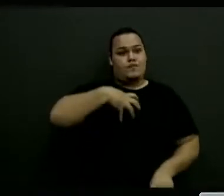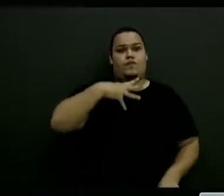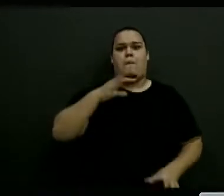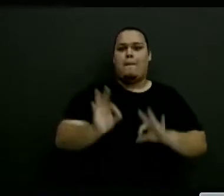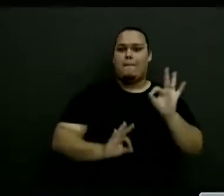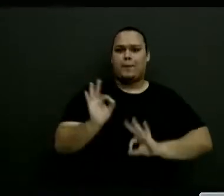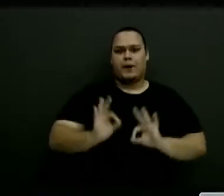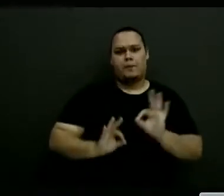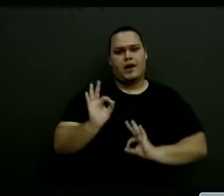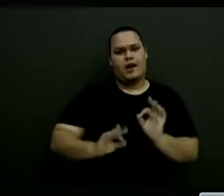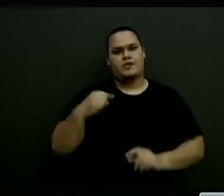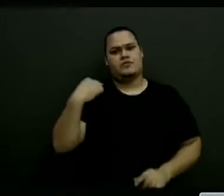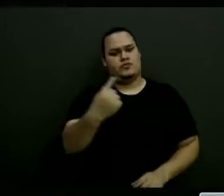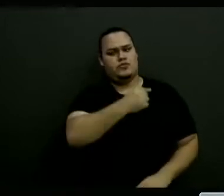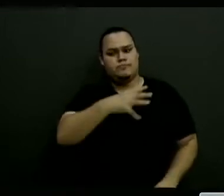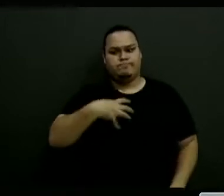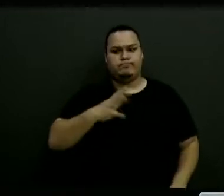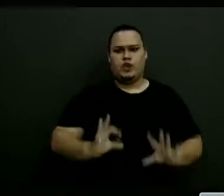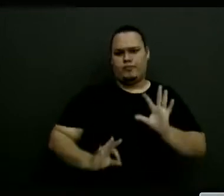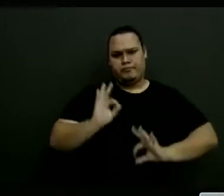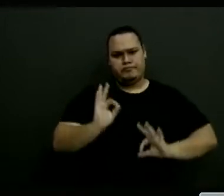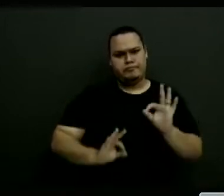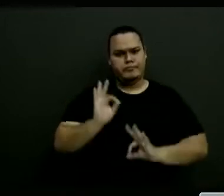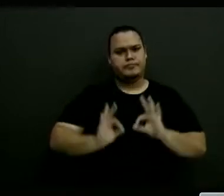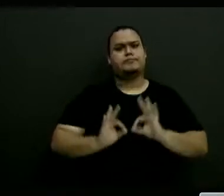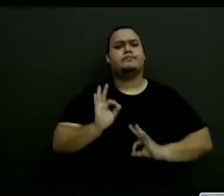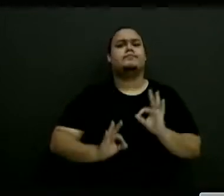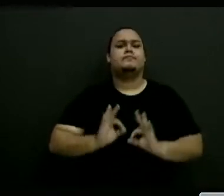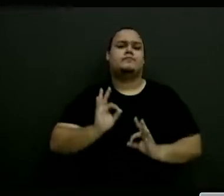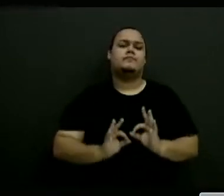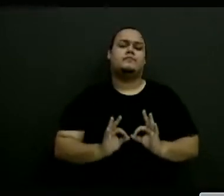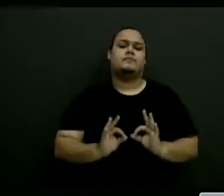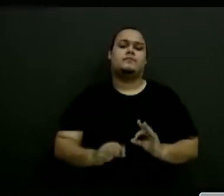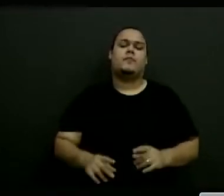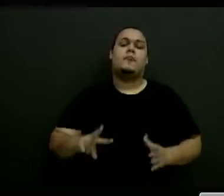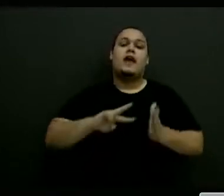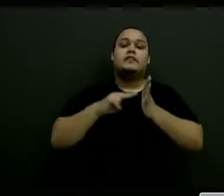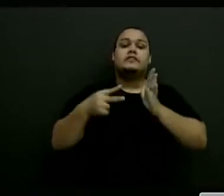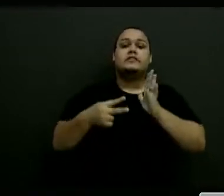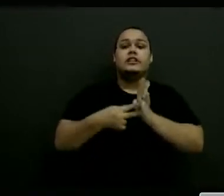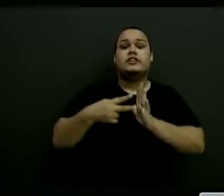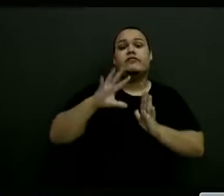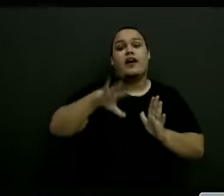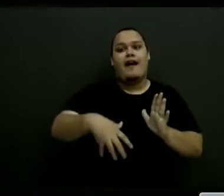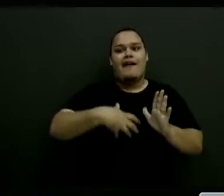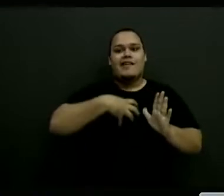equipar. Equipar significa prover alguém das coisas necessárias